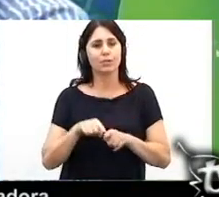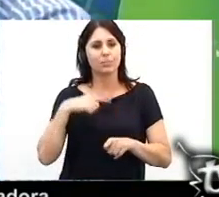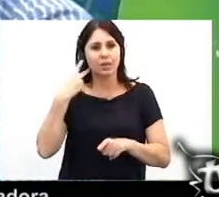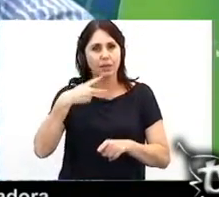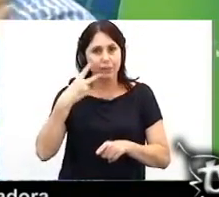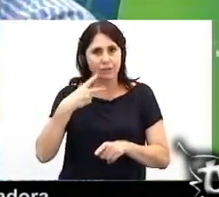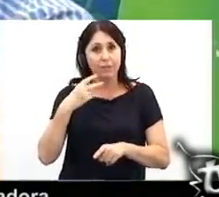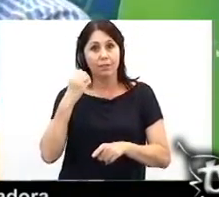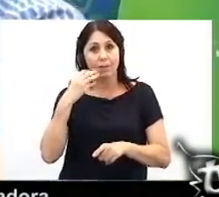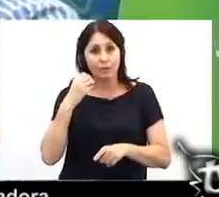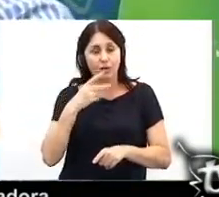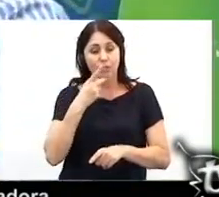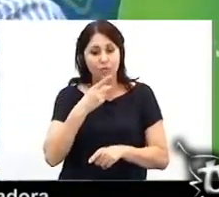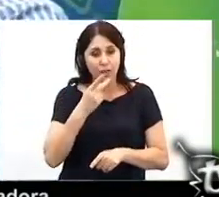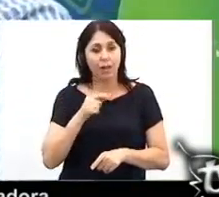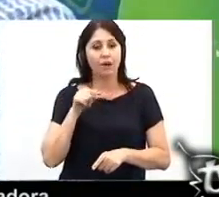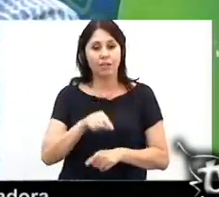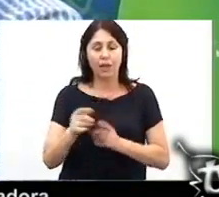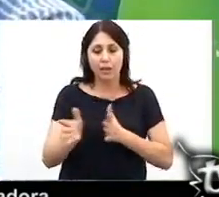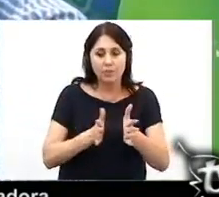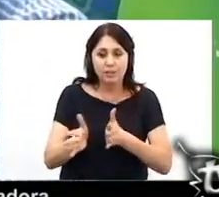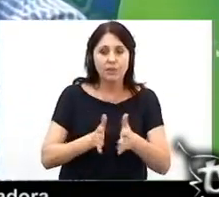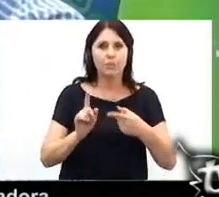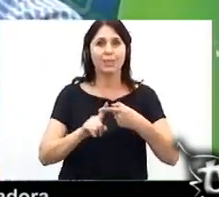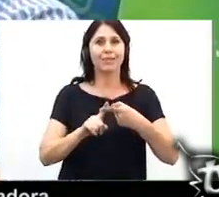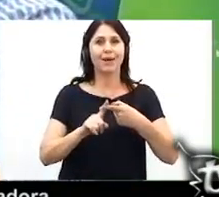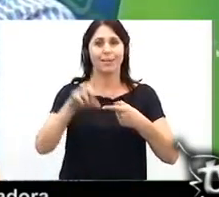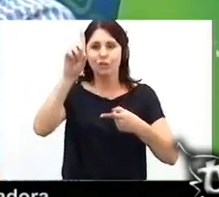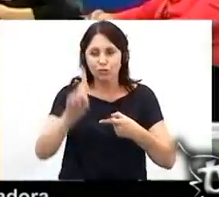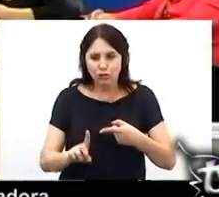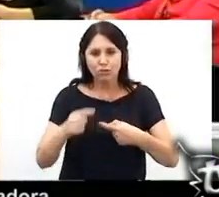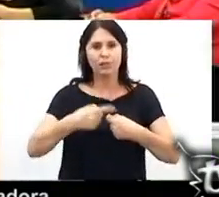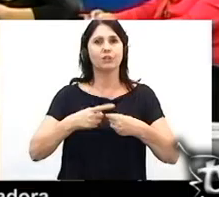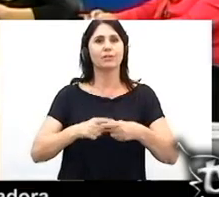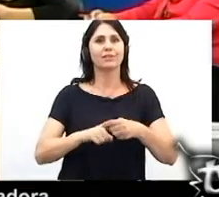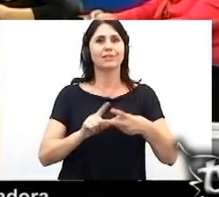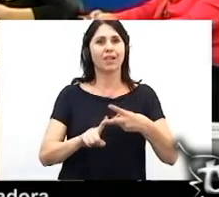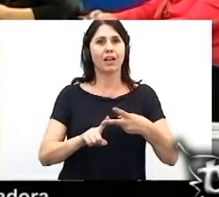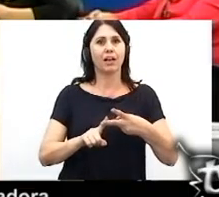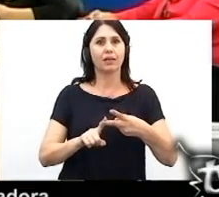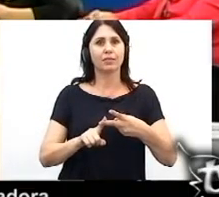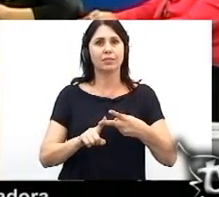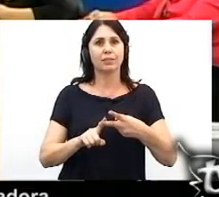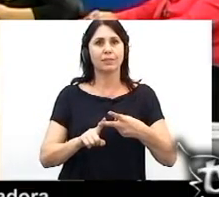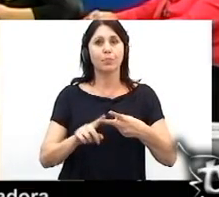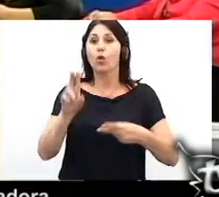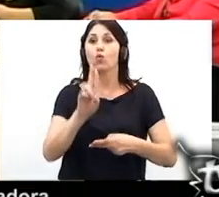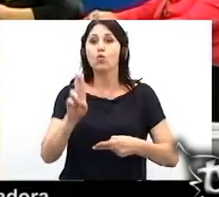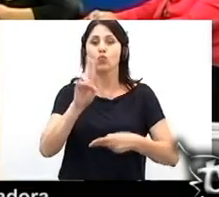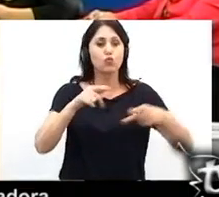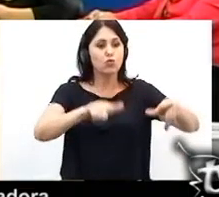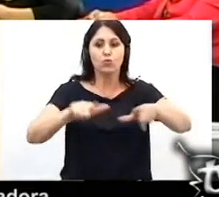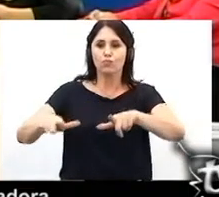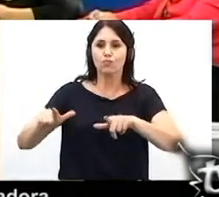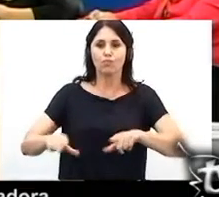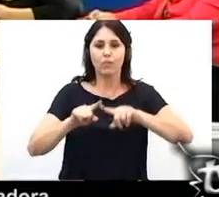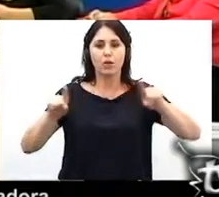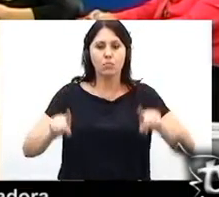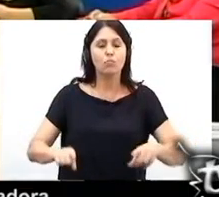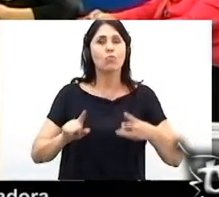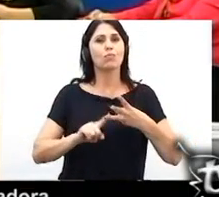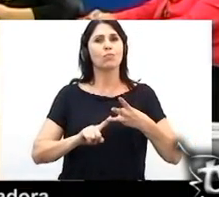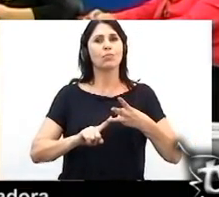temos diferentes ações acontecendo na cidade, muito importantes, que garantem essas questões que a